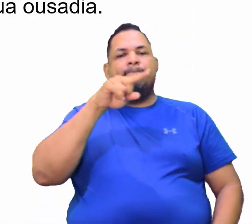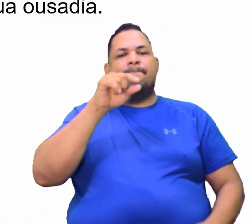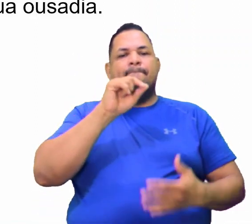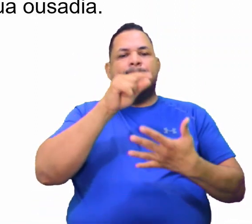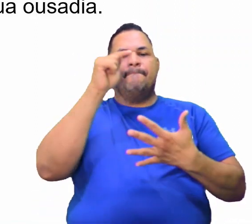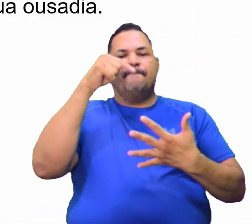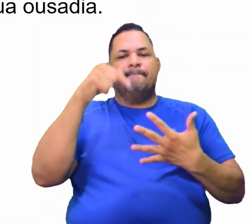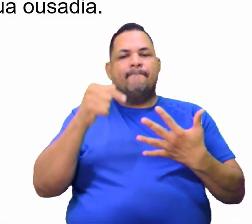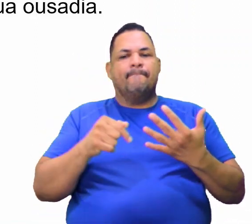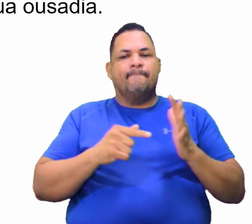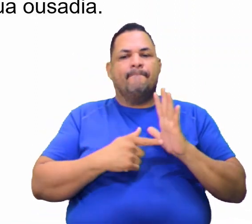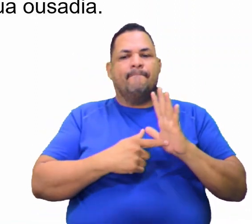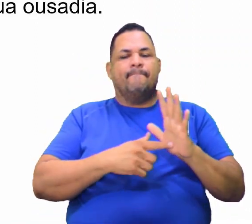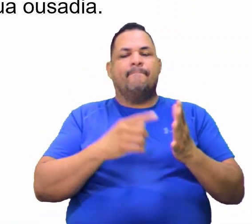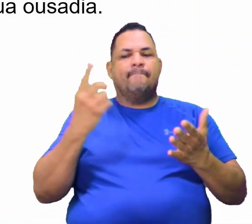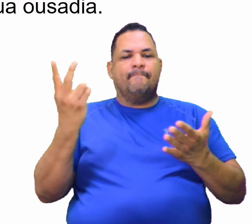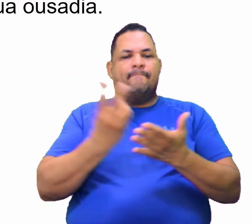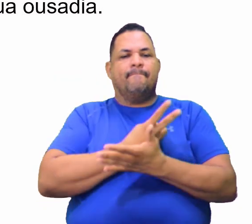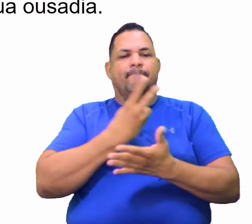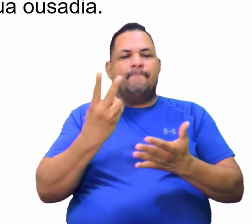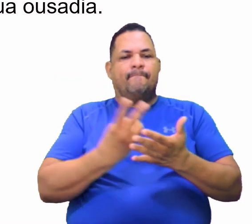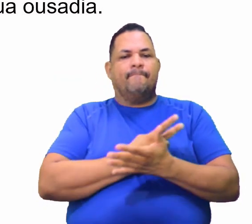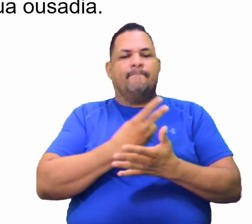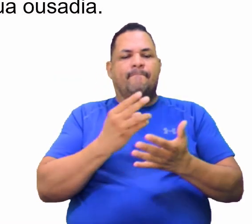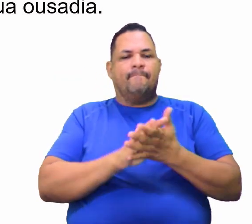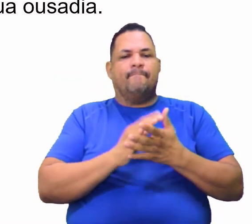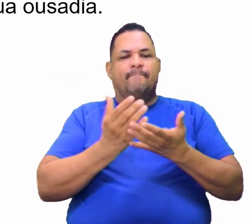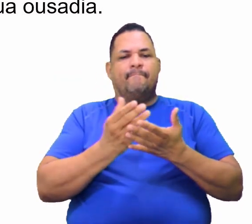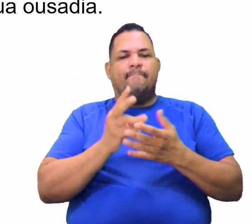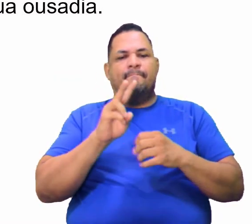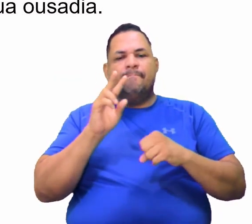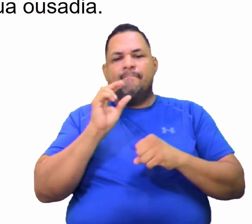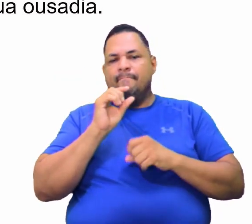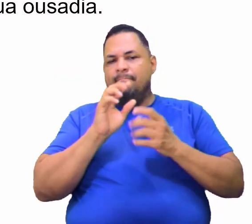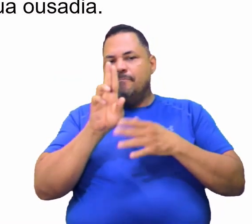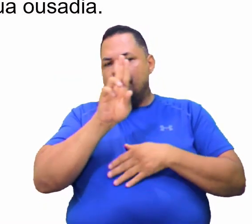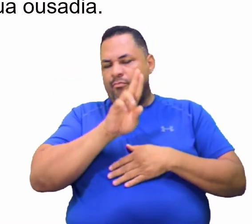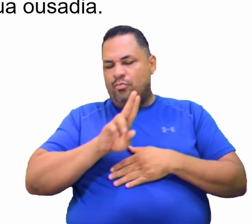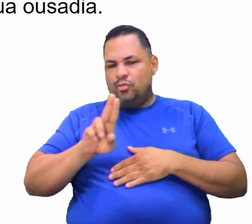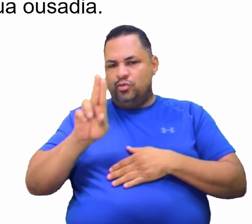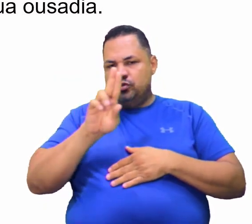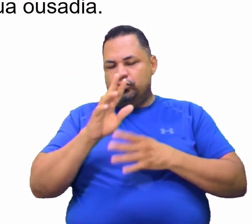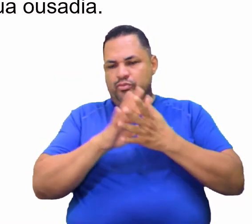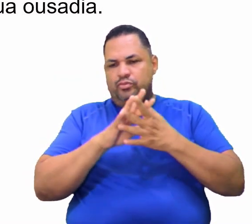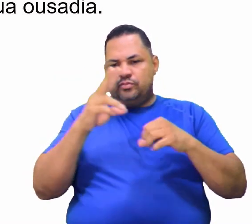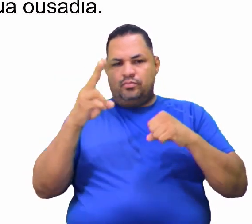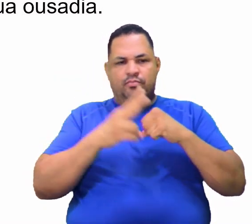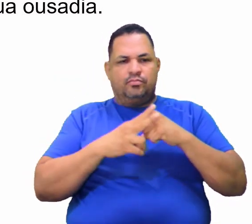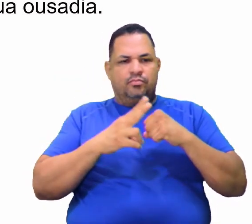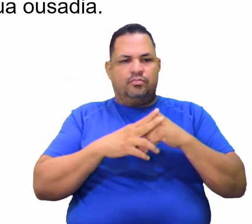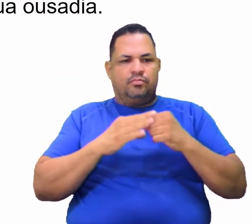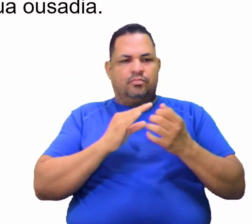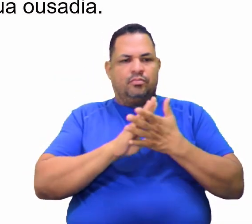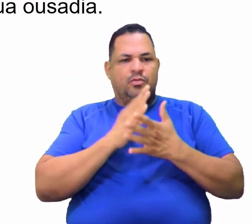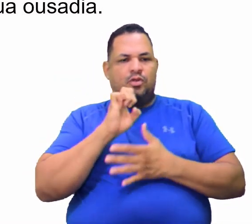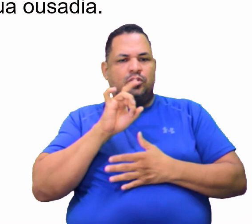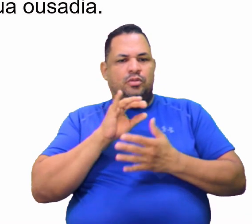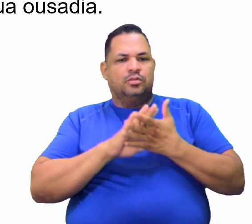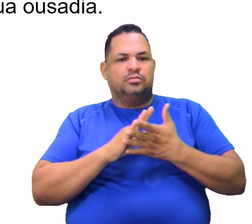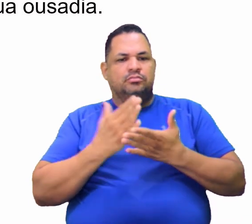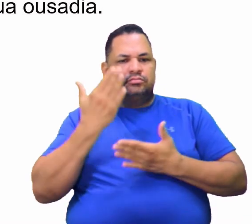a alternativa que apresenta incorreção na regência verbal. Ó, custou-lhe entender